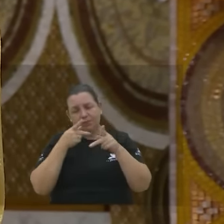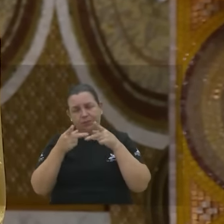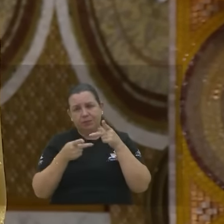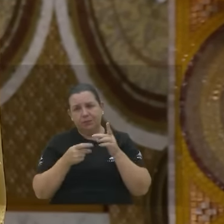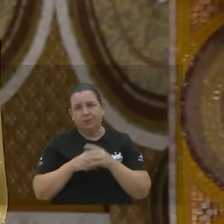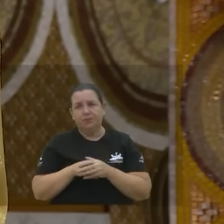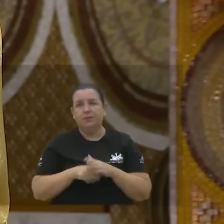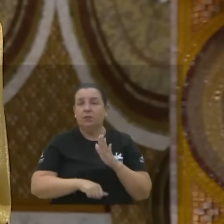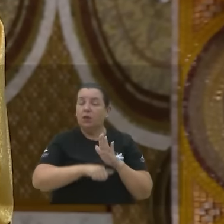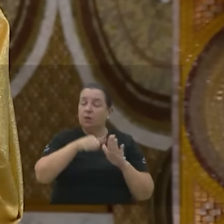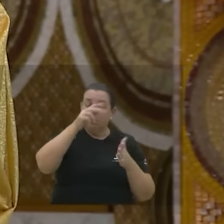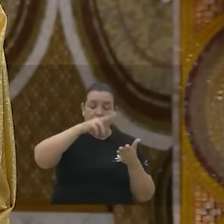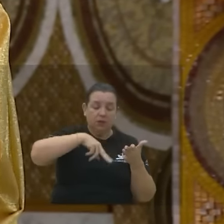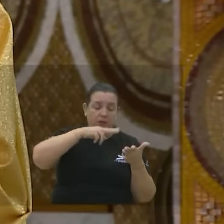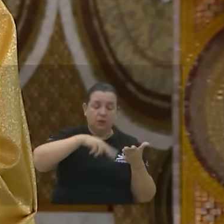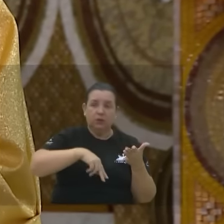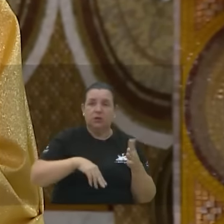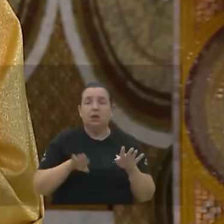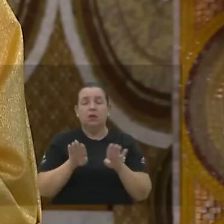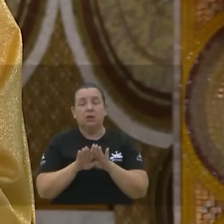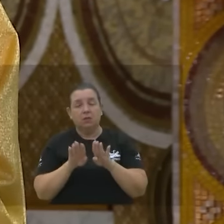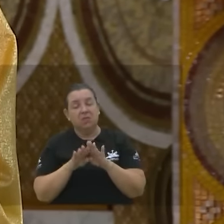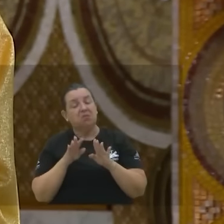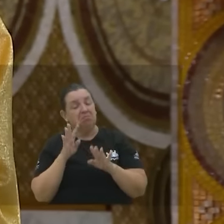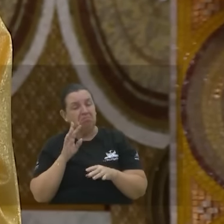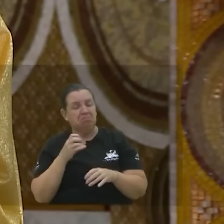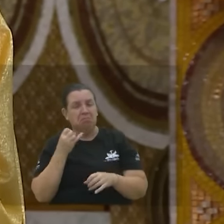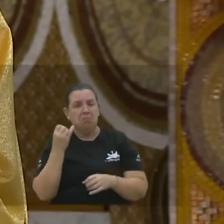Apesar que a primeira leitura é sugestiva,